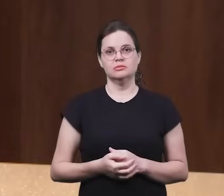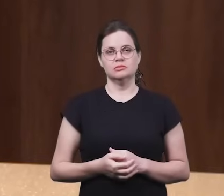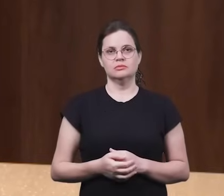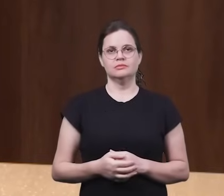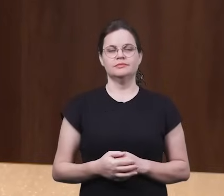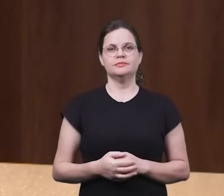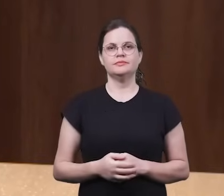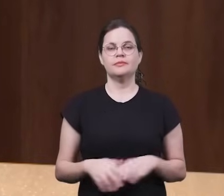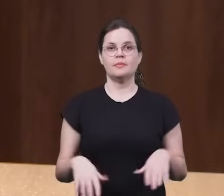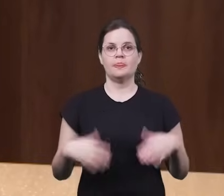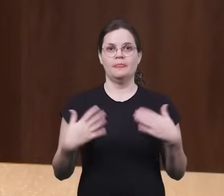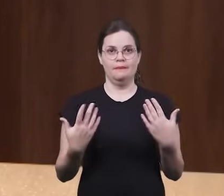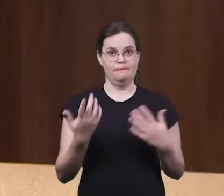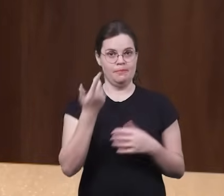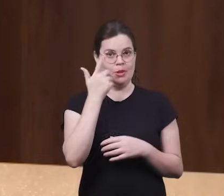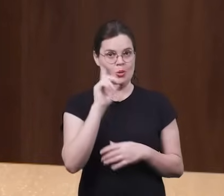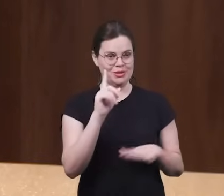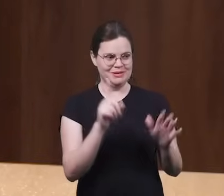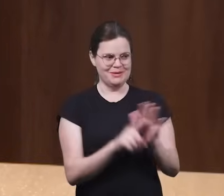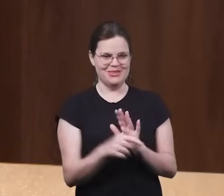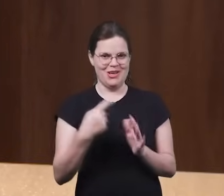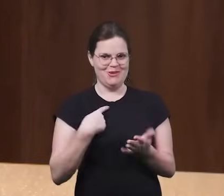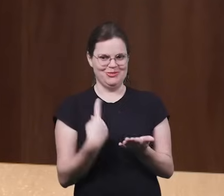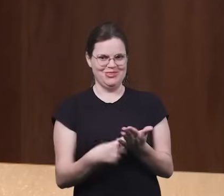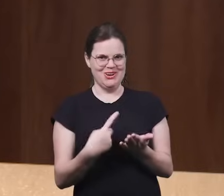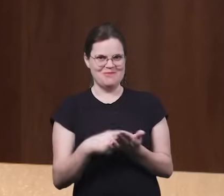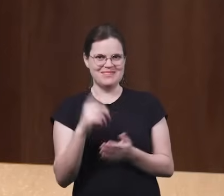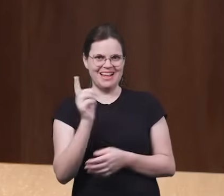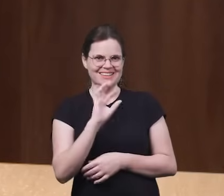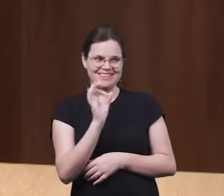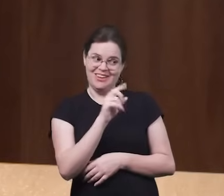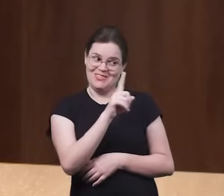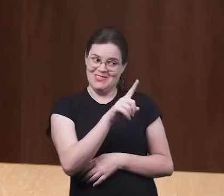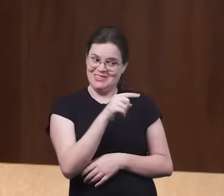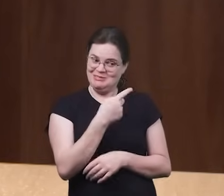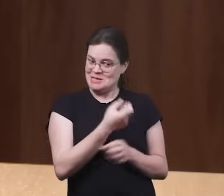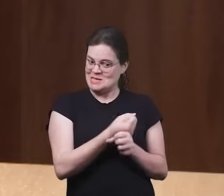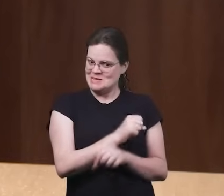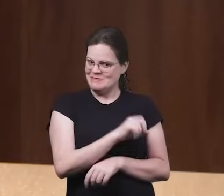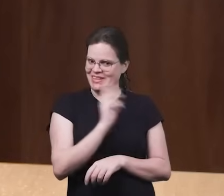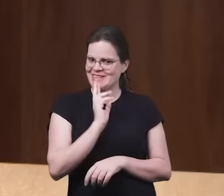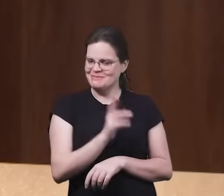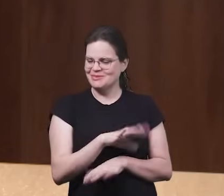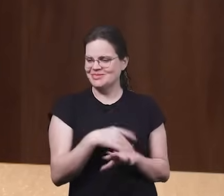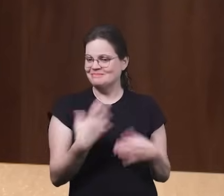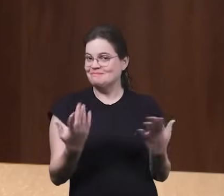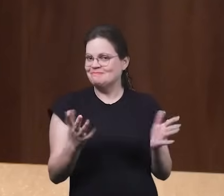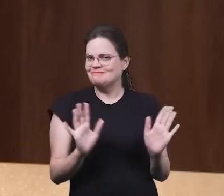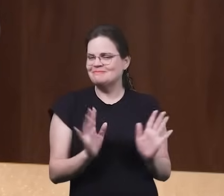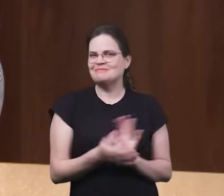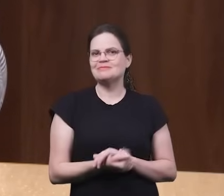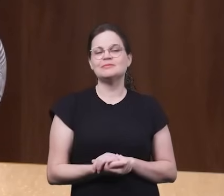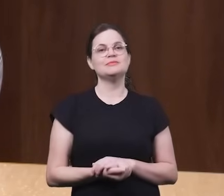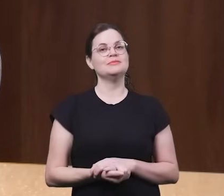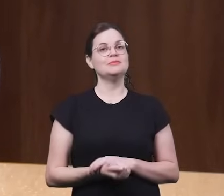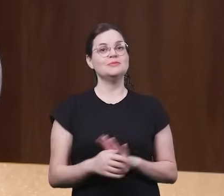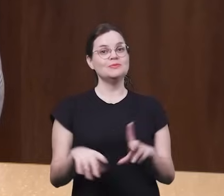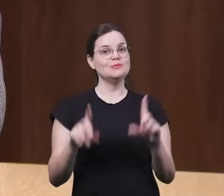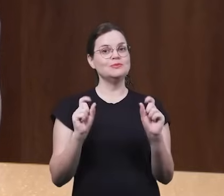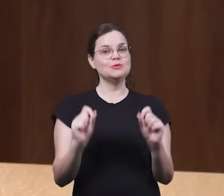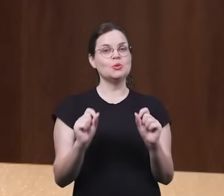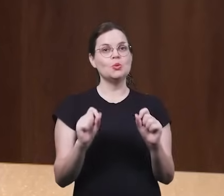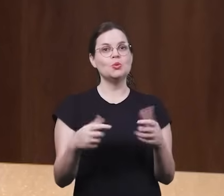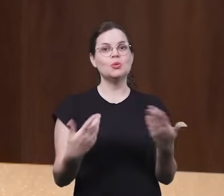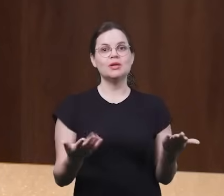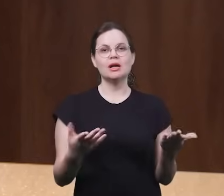Qual a importância, Guilherme? Outra pergunta que eu não tinha combinado com você, hein? Qual a importância, o que